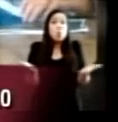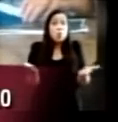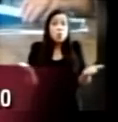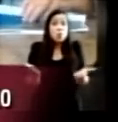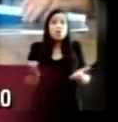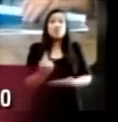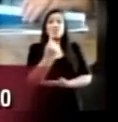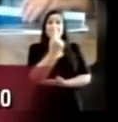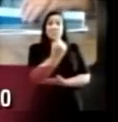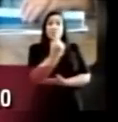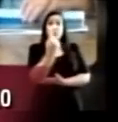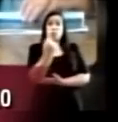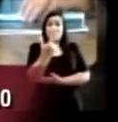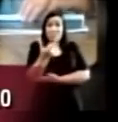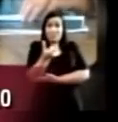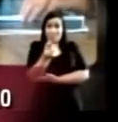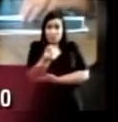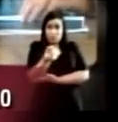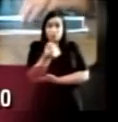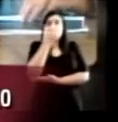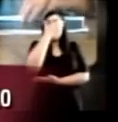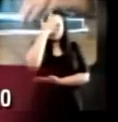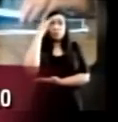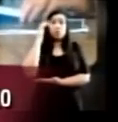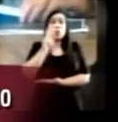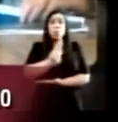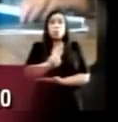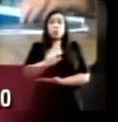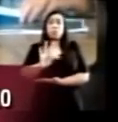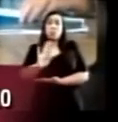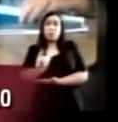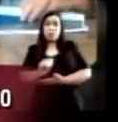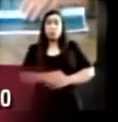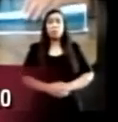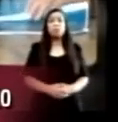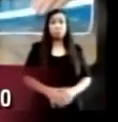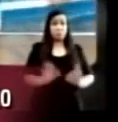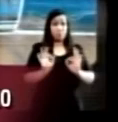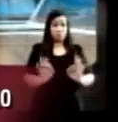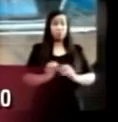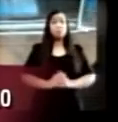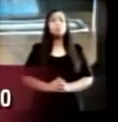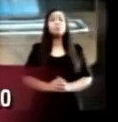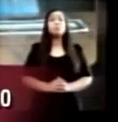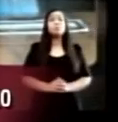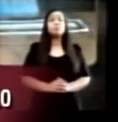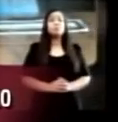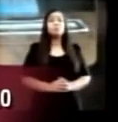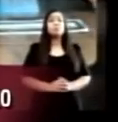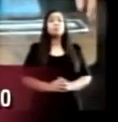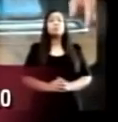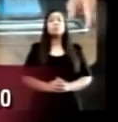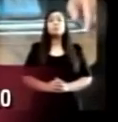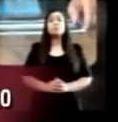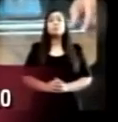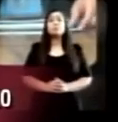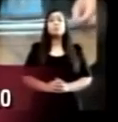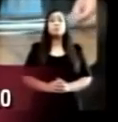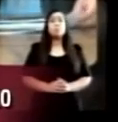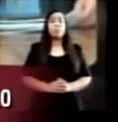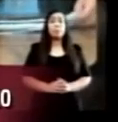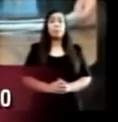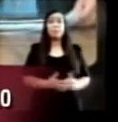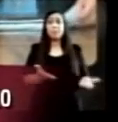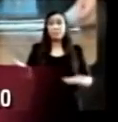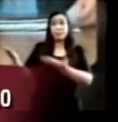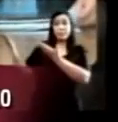com 120 pacientes internados em UTI, tá certo? Na próxima, então,